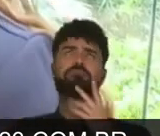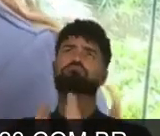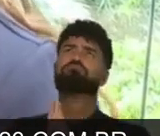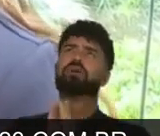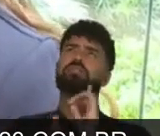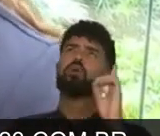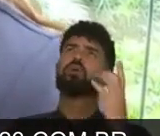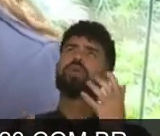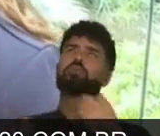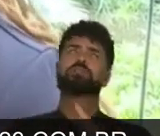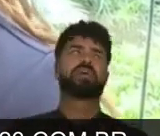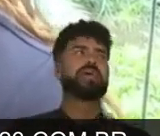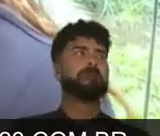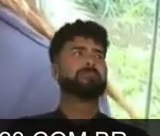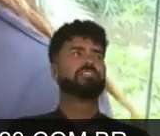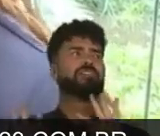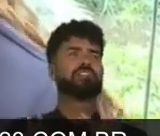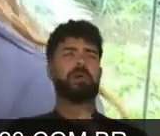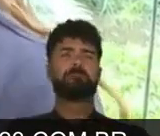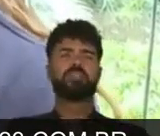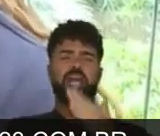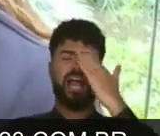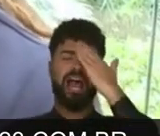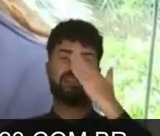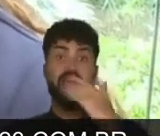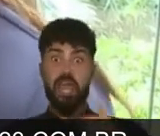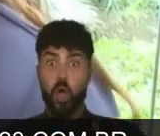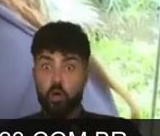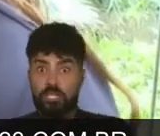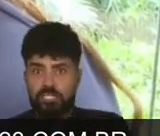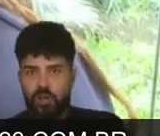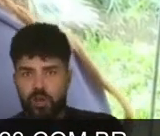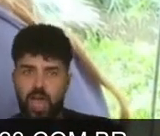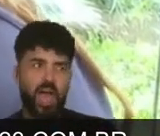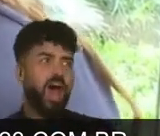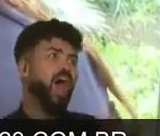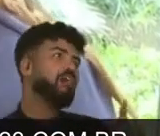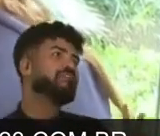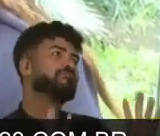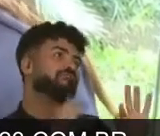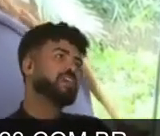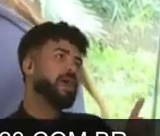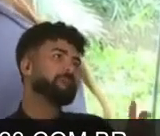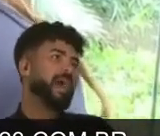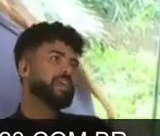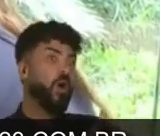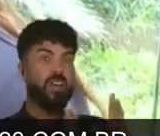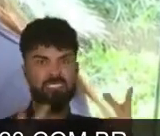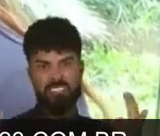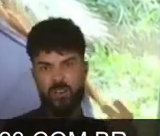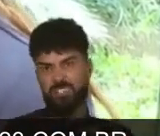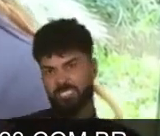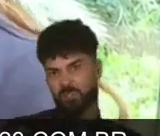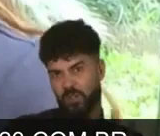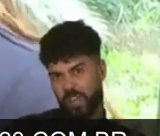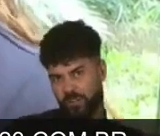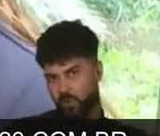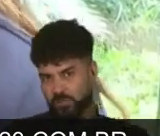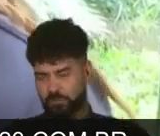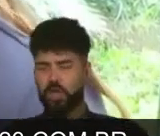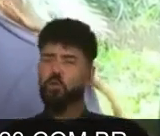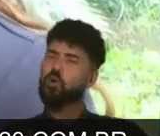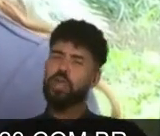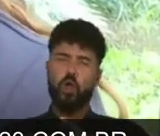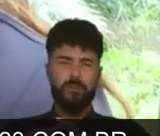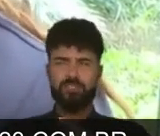e Mais Grato do que eu já estou e foi o que aconteceu então essa sensação que eu quero ter Também depois de Paris e acho que em qualquer competição que eu vá na